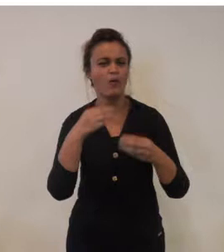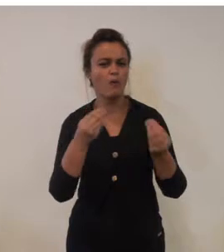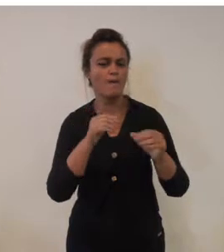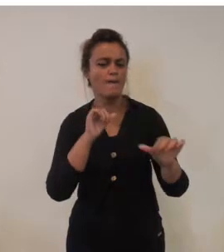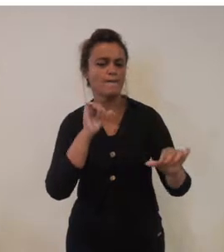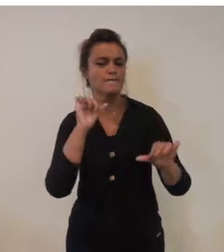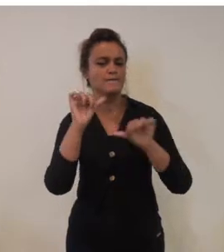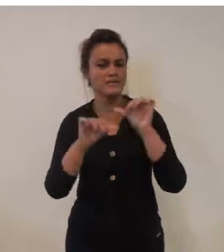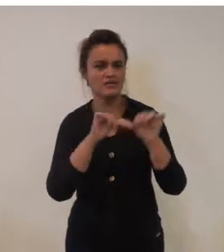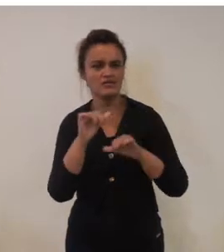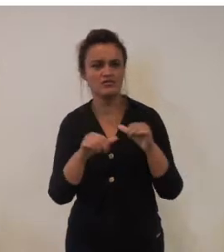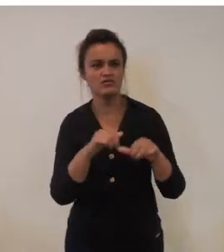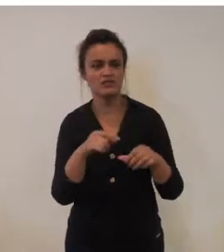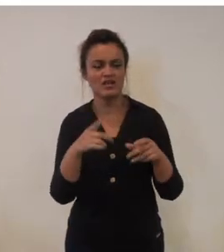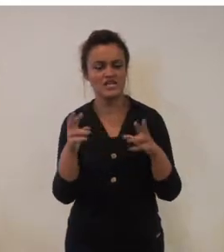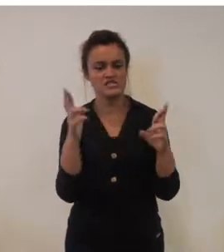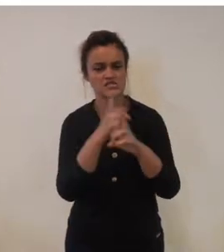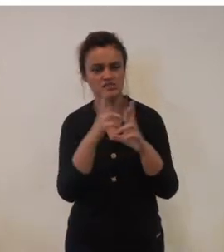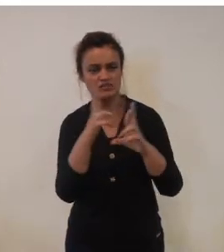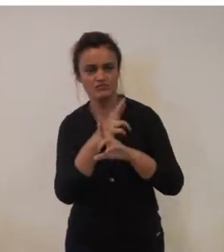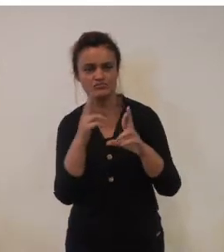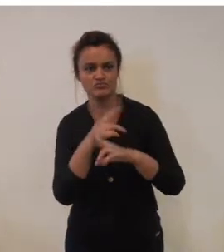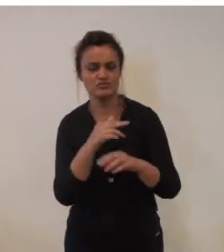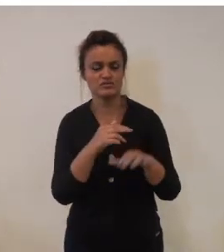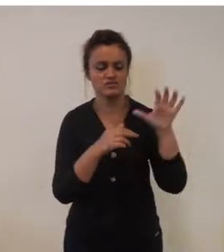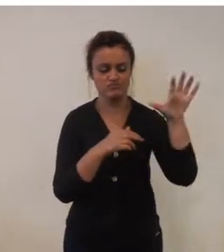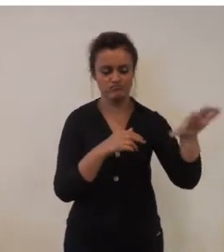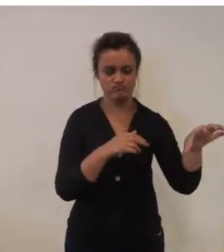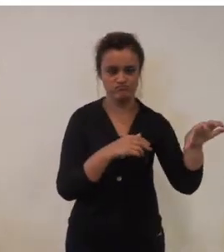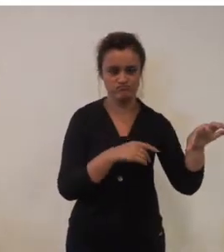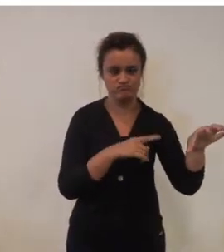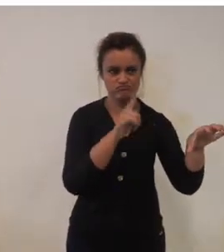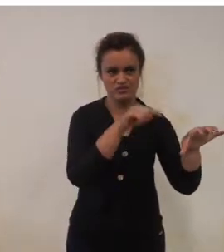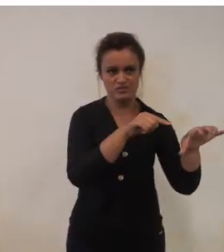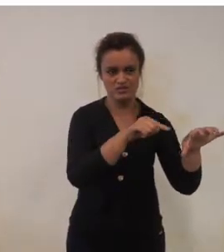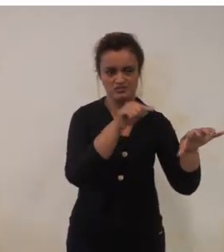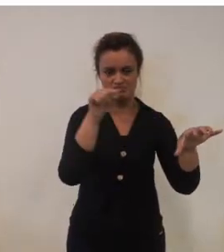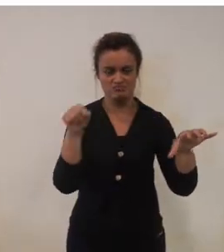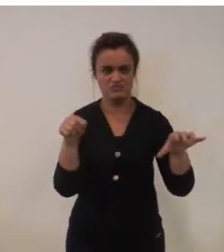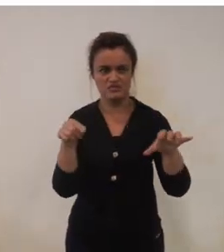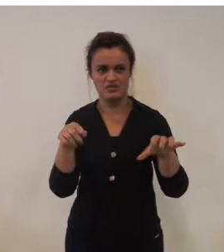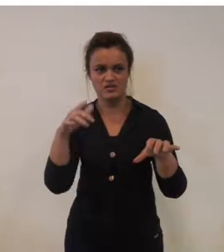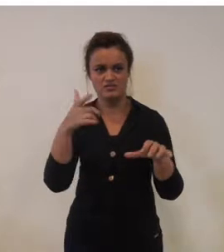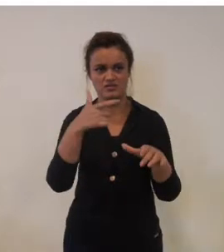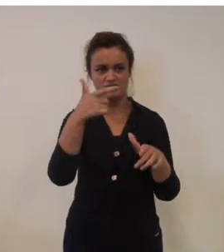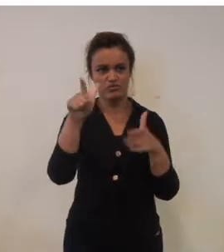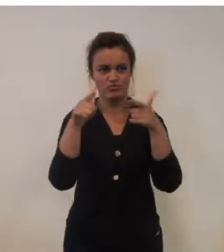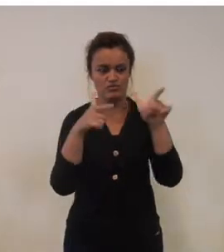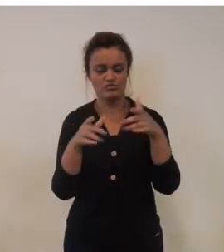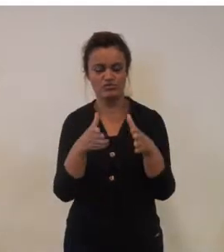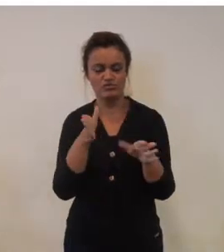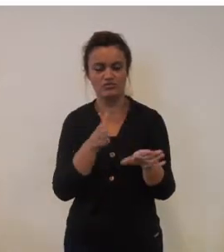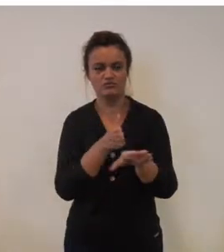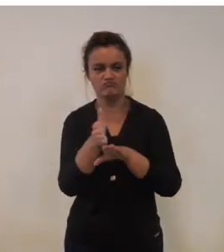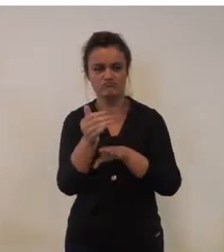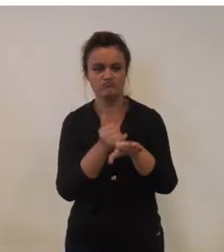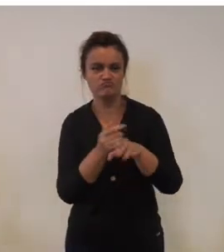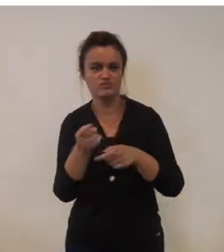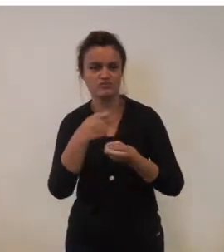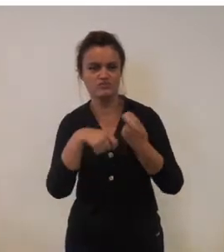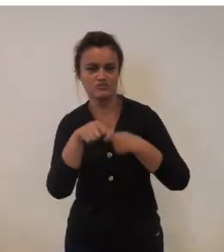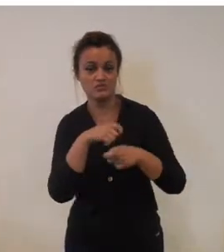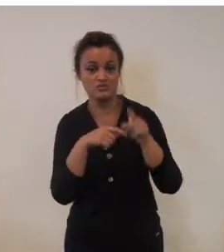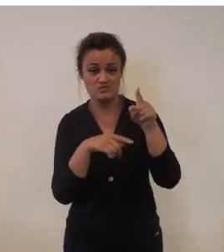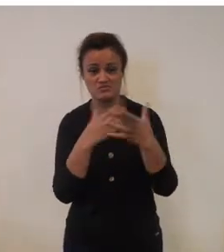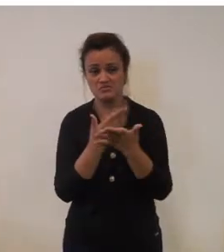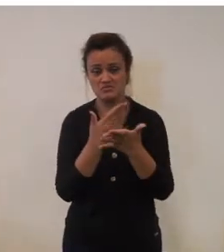melhorar especialmente essas relações entre uma criação ou a efetiva criação de uma zona de livre comércio na região. Aqui o estudo